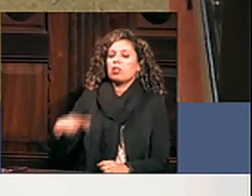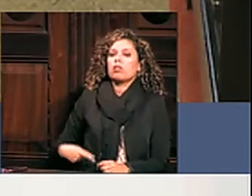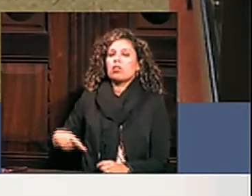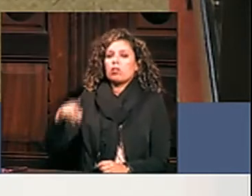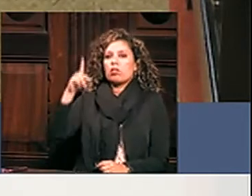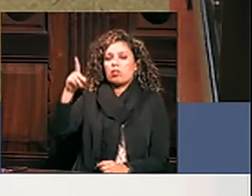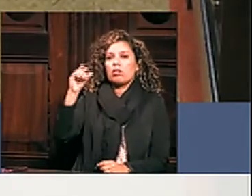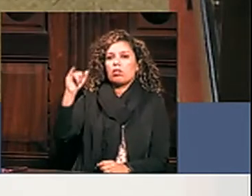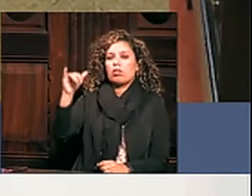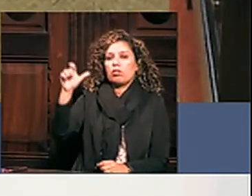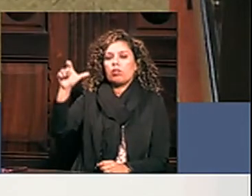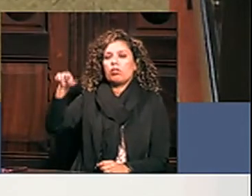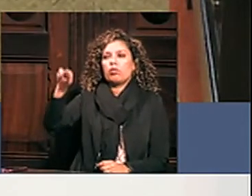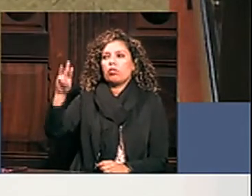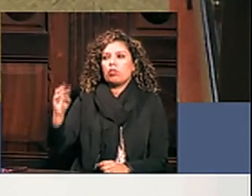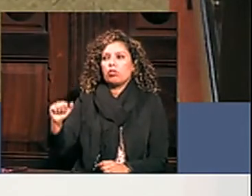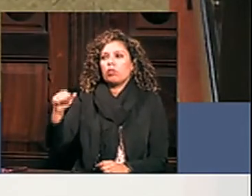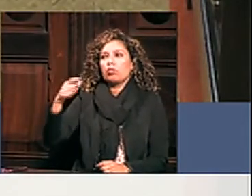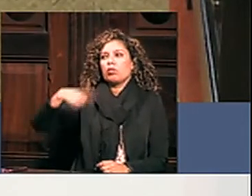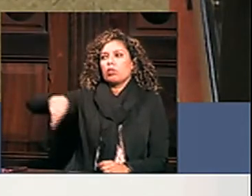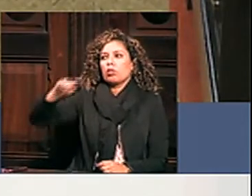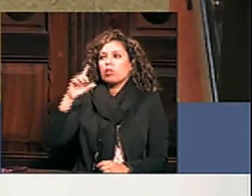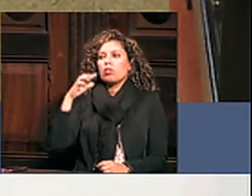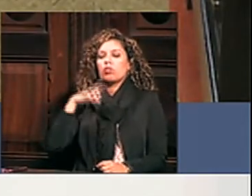tínhamos o que eu chamo